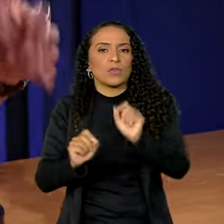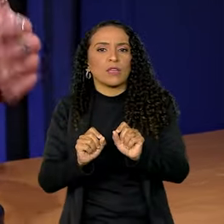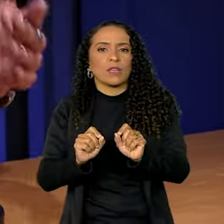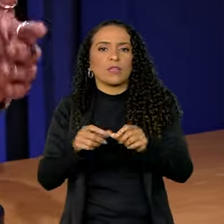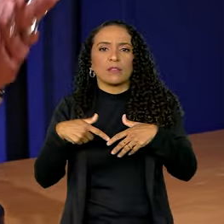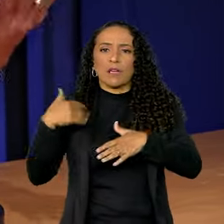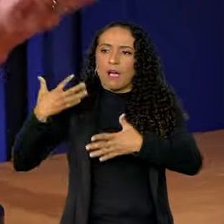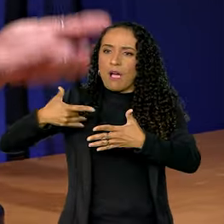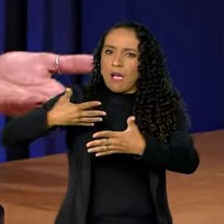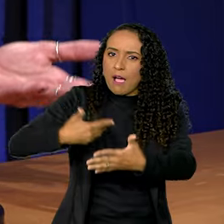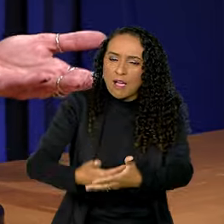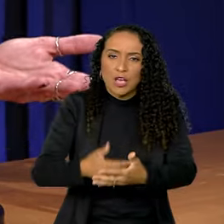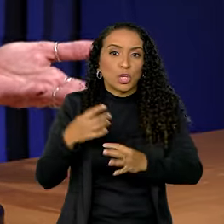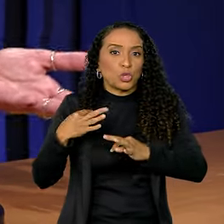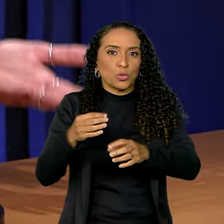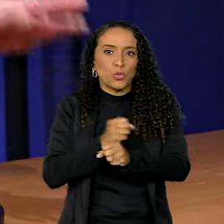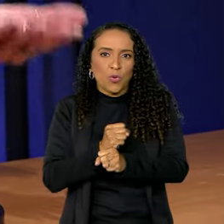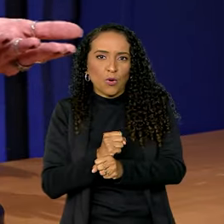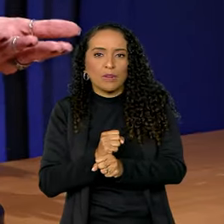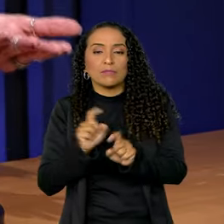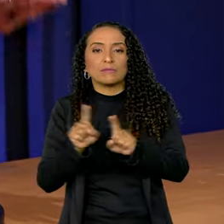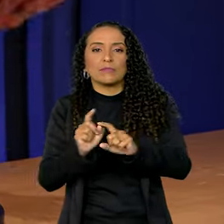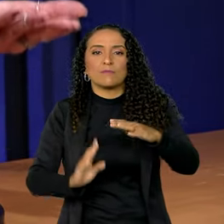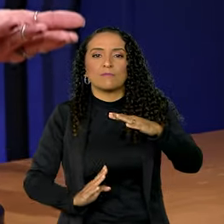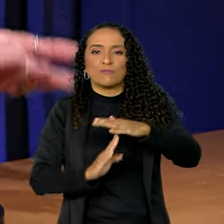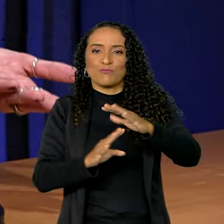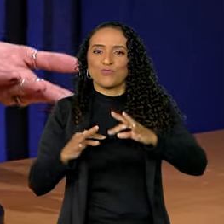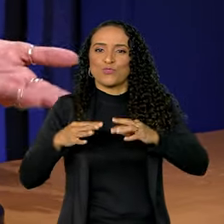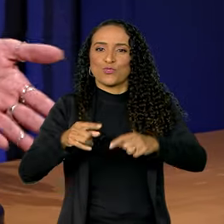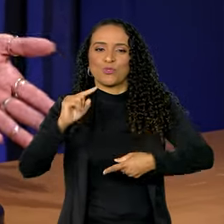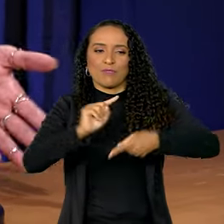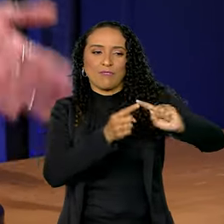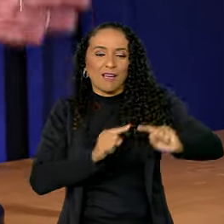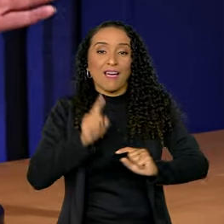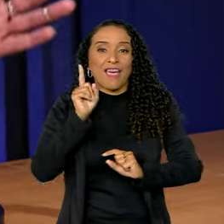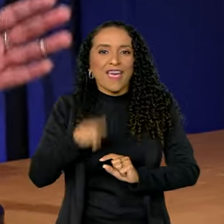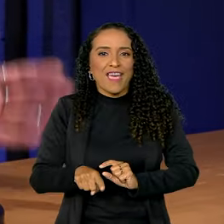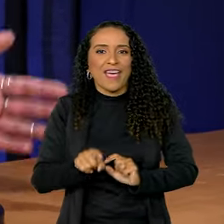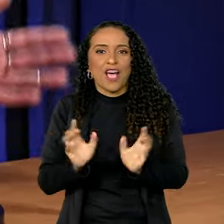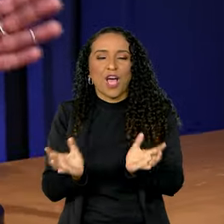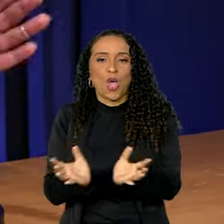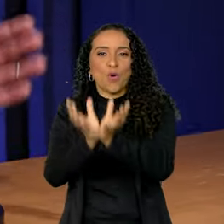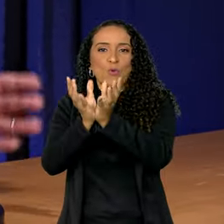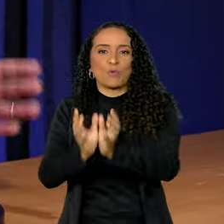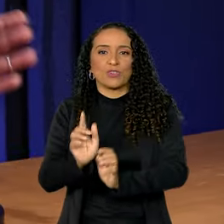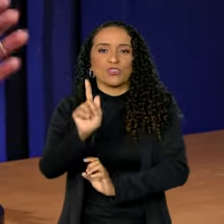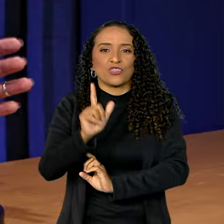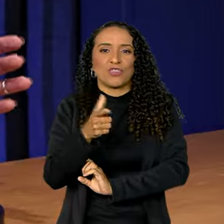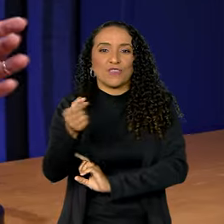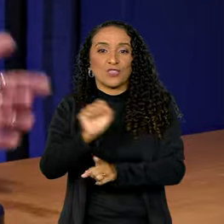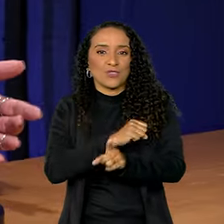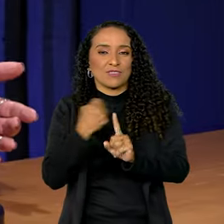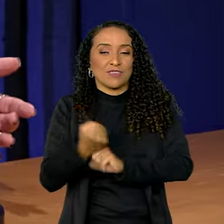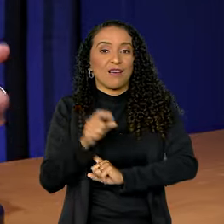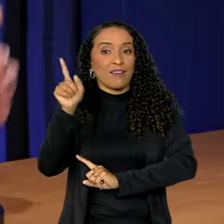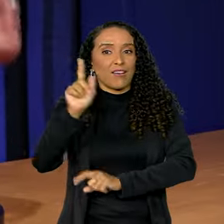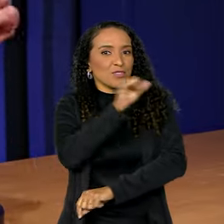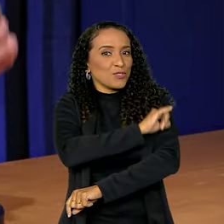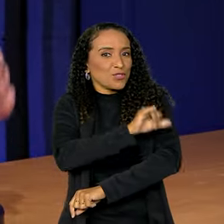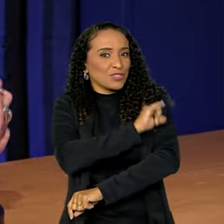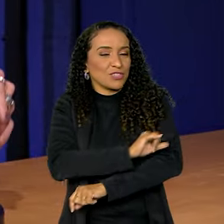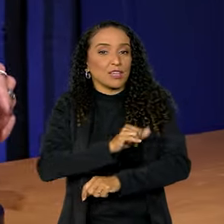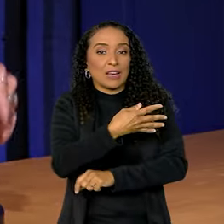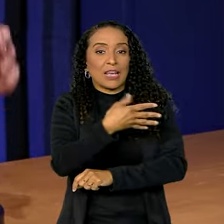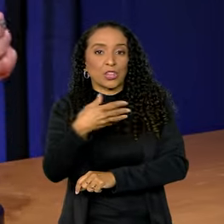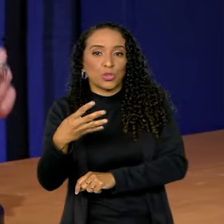conduziram ao longo desse ano inteiro e o auge de todo esse debate vai ser a Cúpula do G20 social no Rio de Janeiro